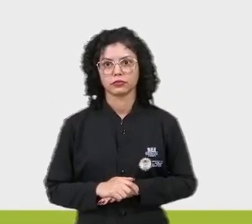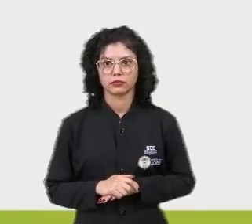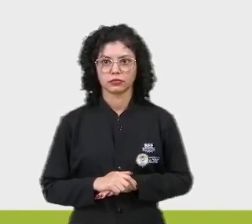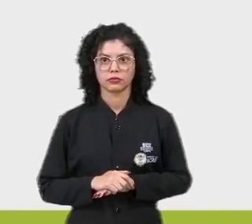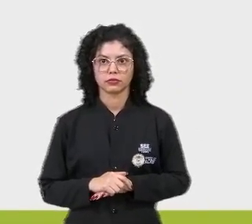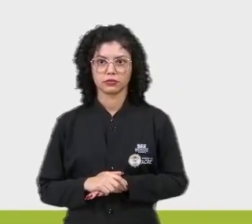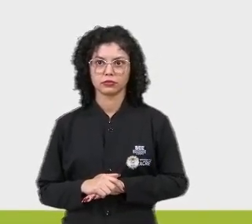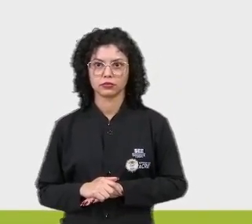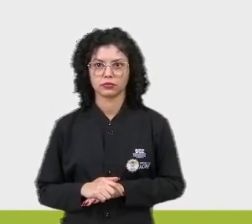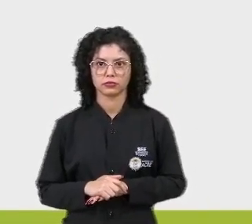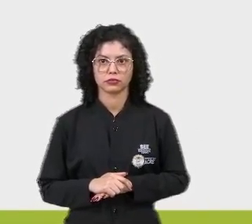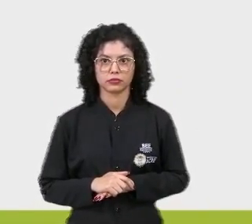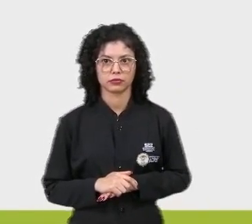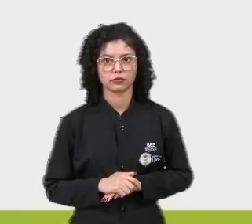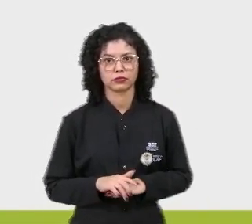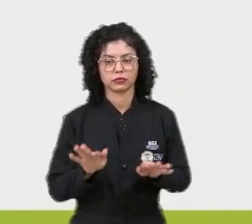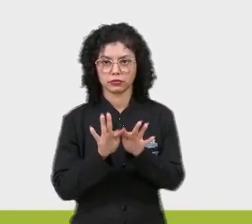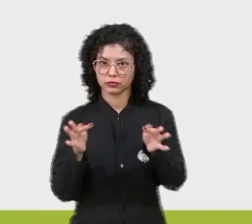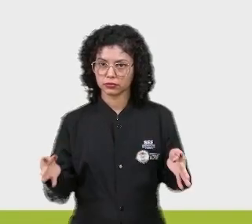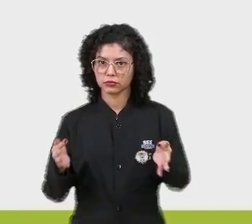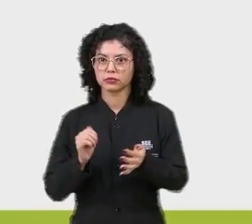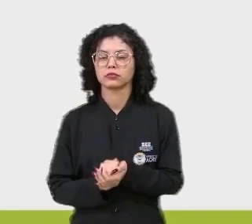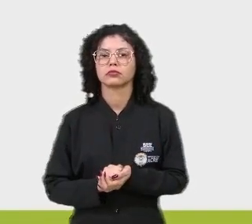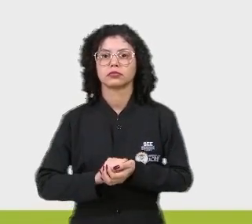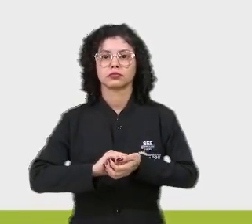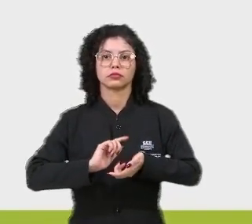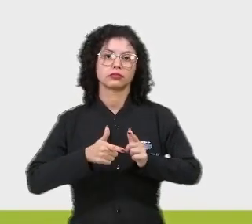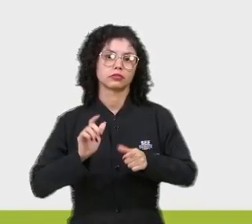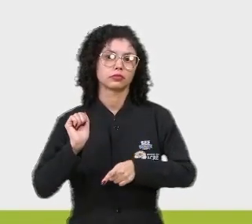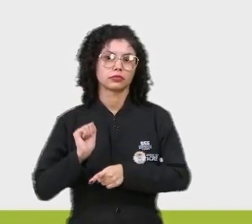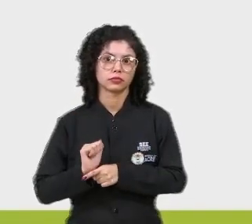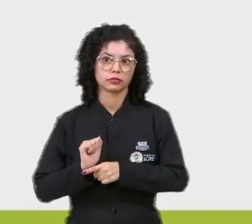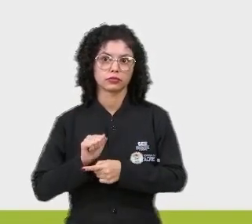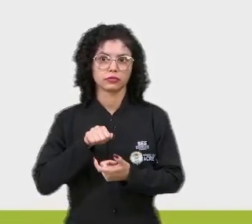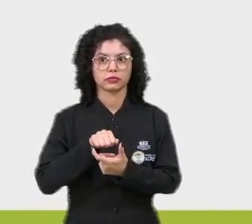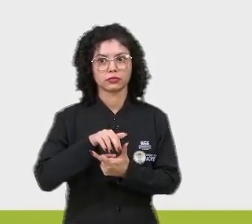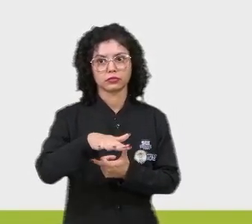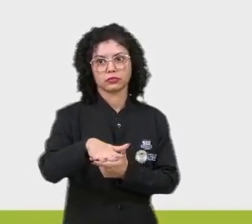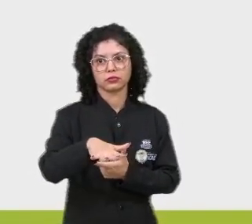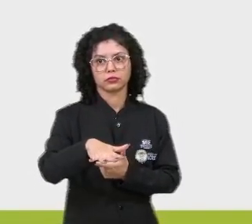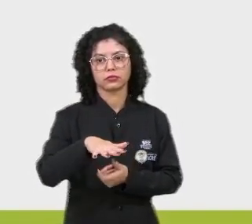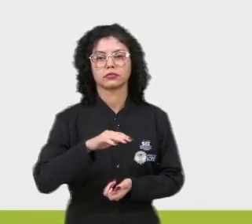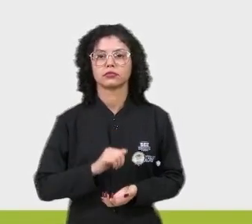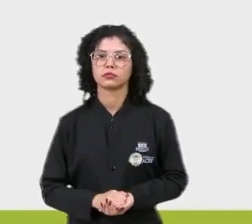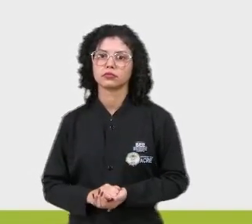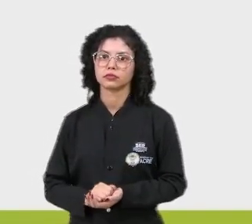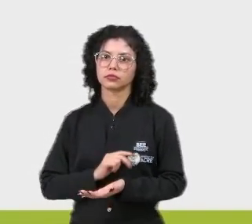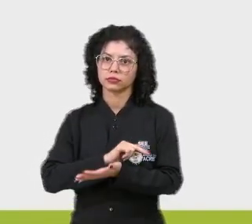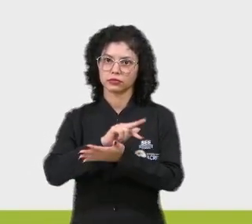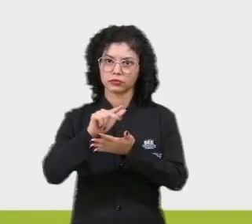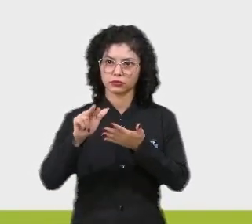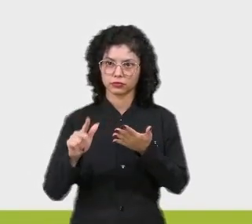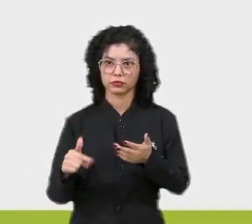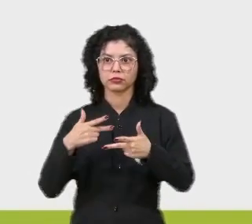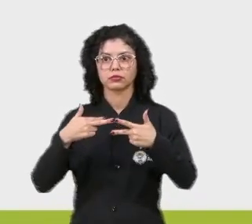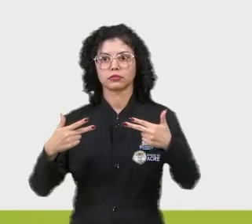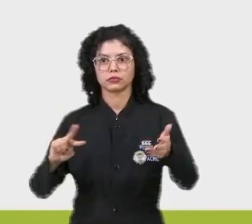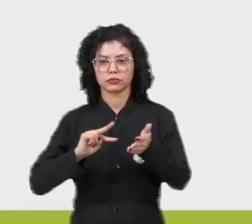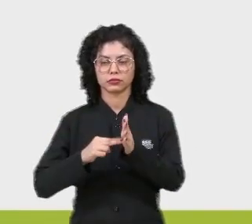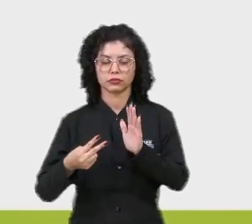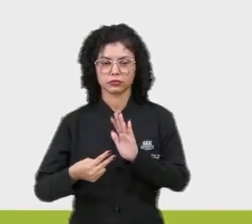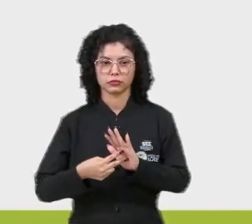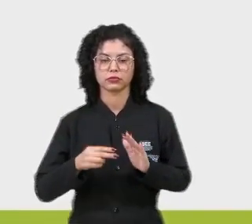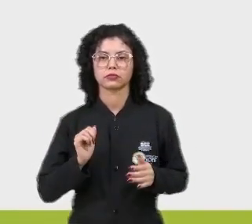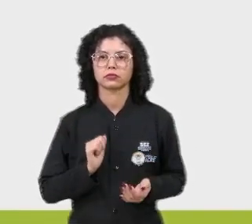gente essa frase uma questãozinha simples está recorrendo Justamente a pocema ou seja aos